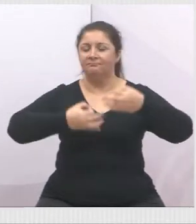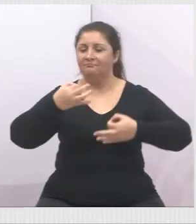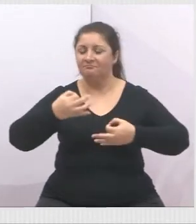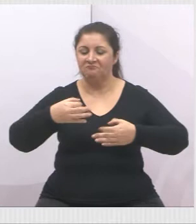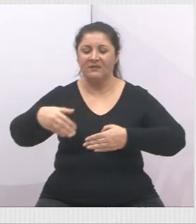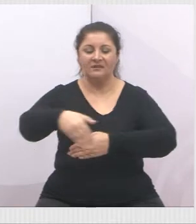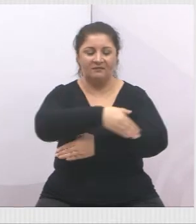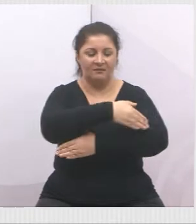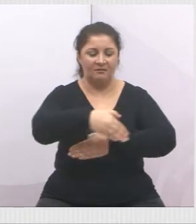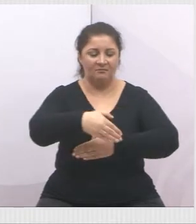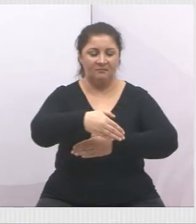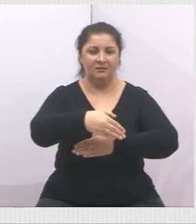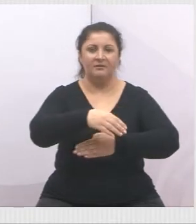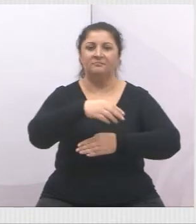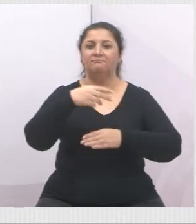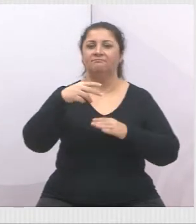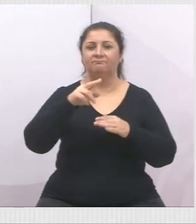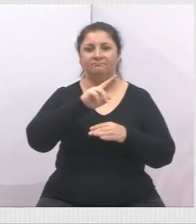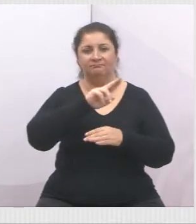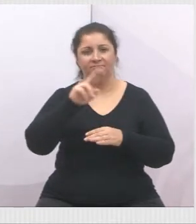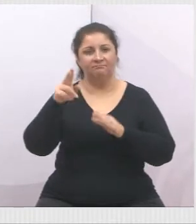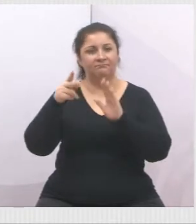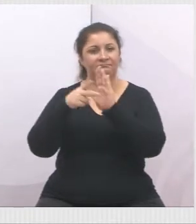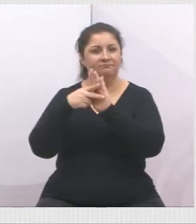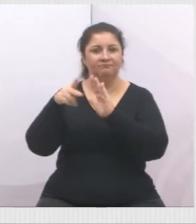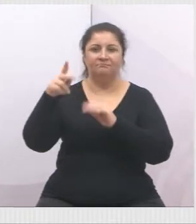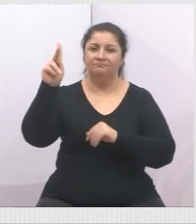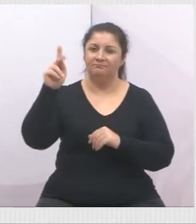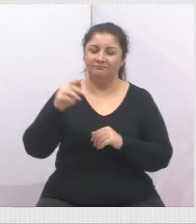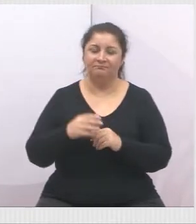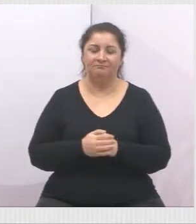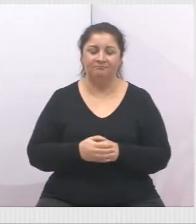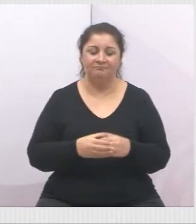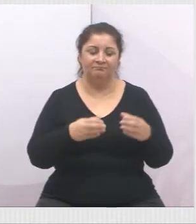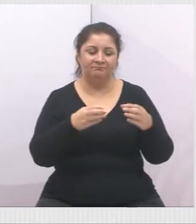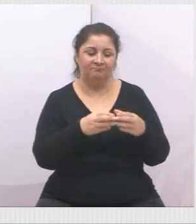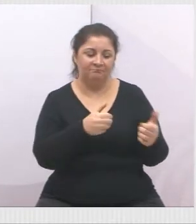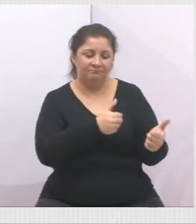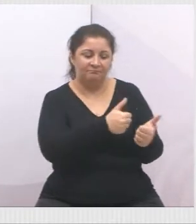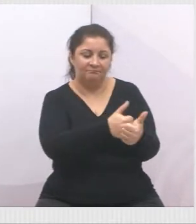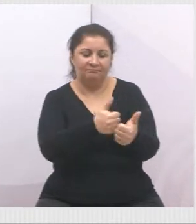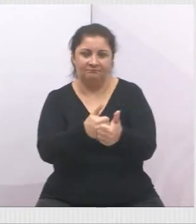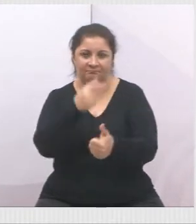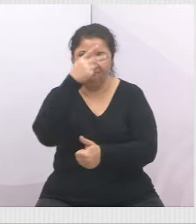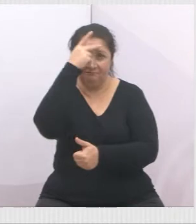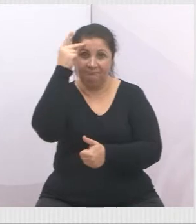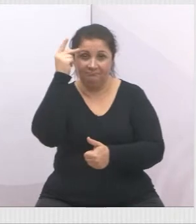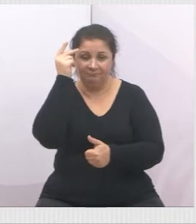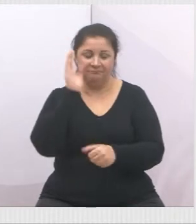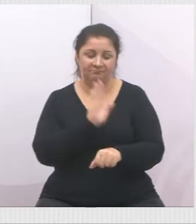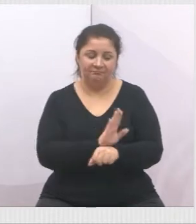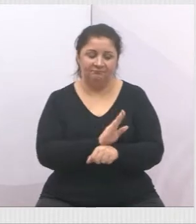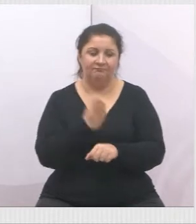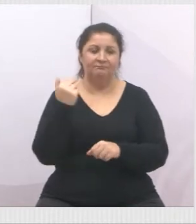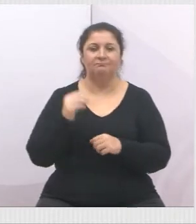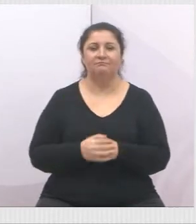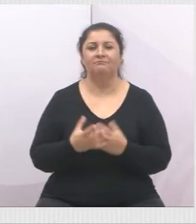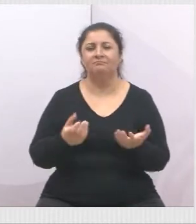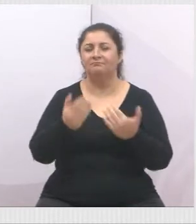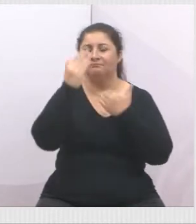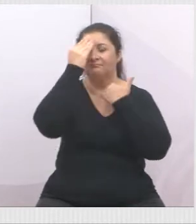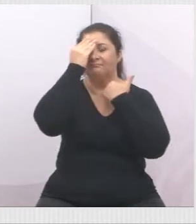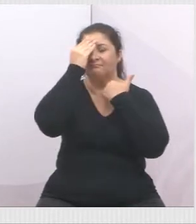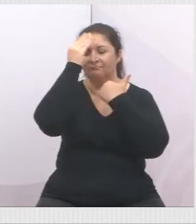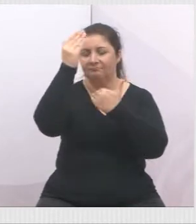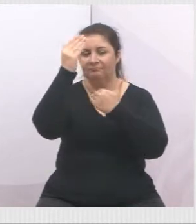vai ter o nome dele, um bairro onde provavelmente ele vai estar perto das pessoas que ele ajudou. Quero agradecer